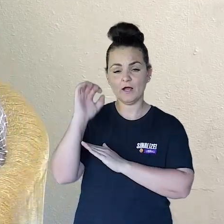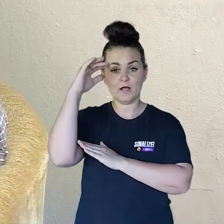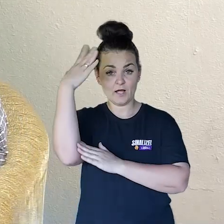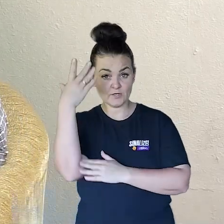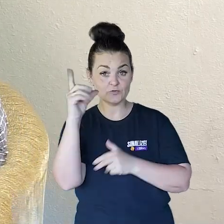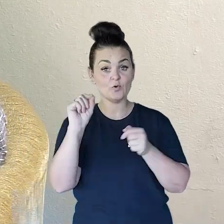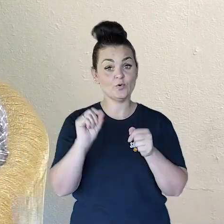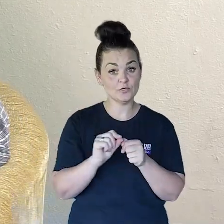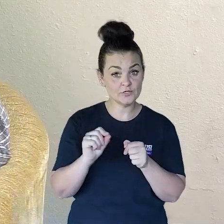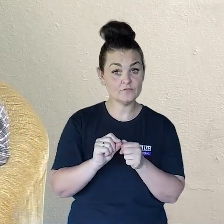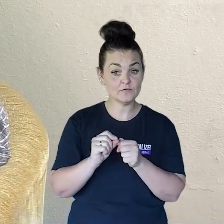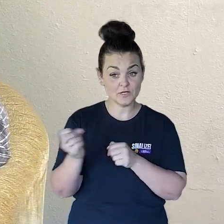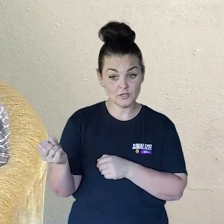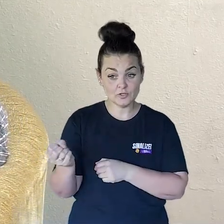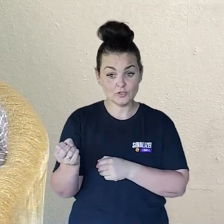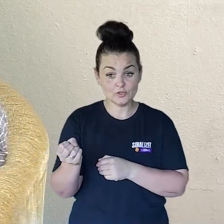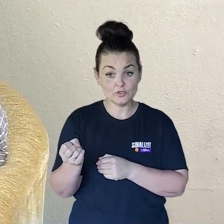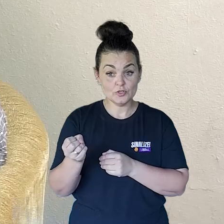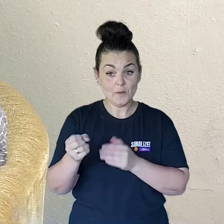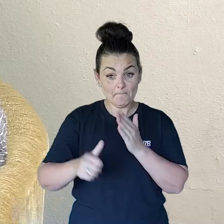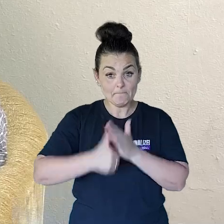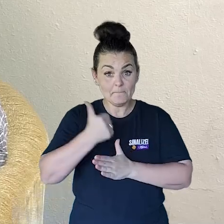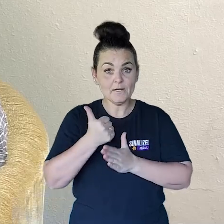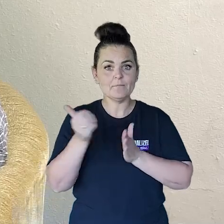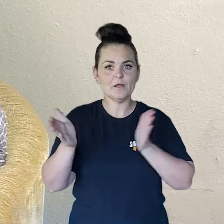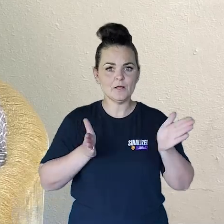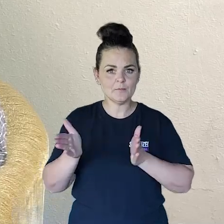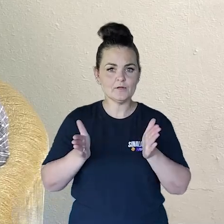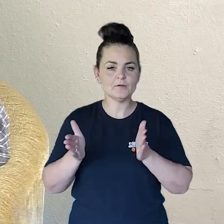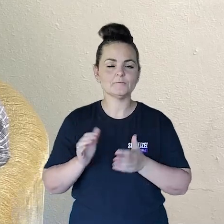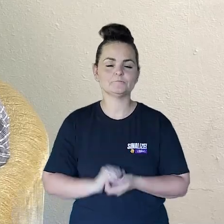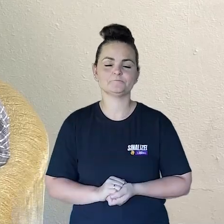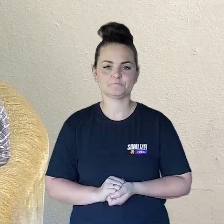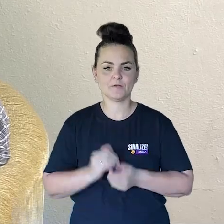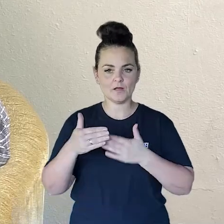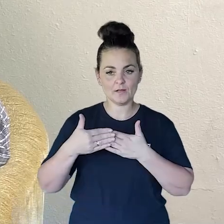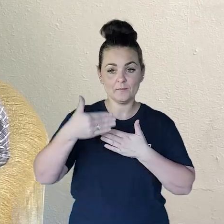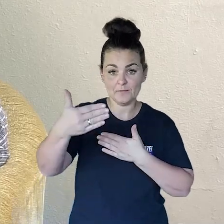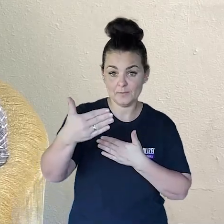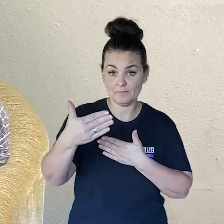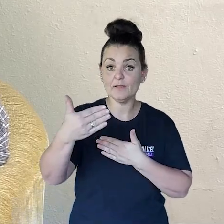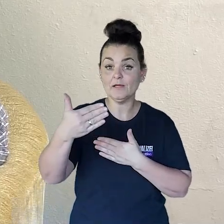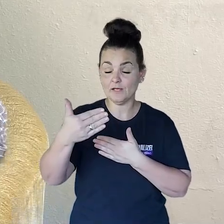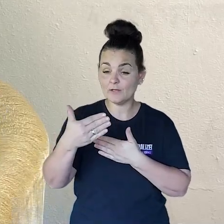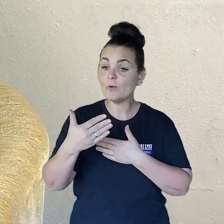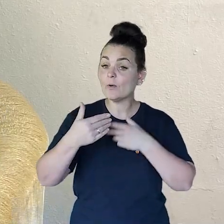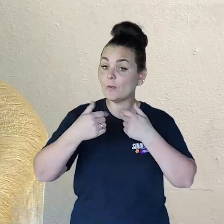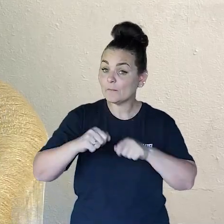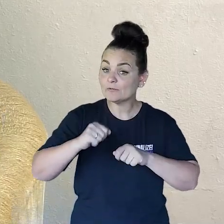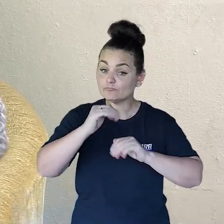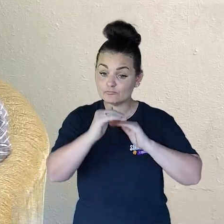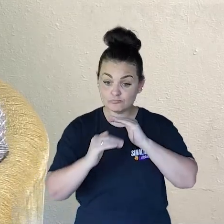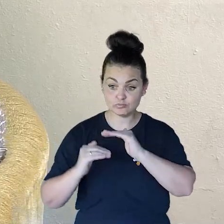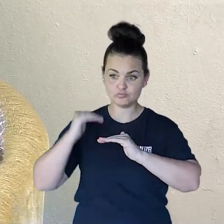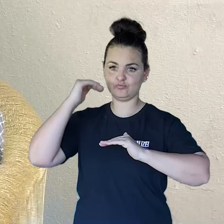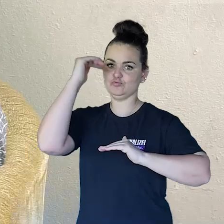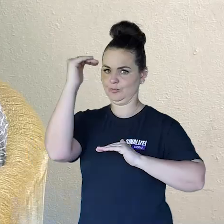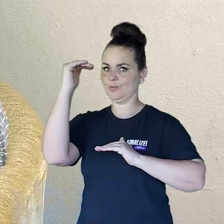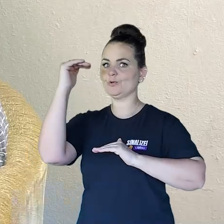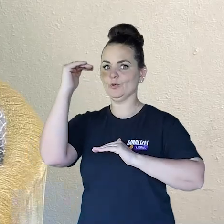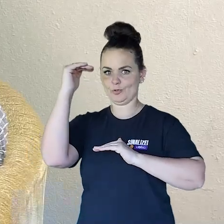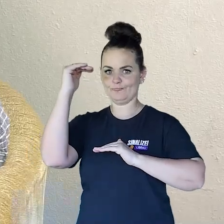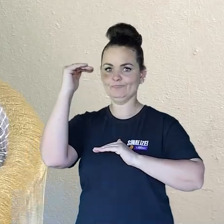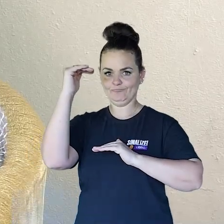mandato. O meu objetivo, e eu sei que não vai ser tão simples, é superarmos este primeiro